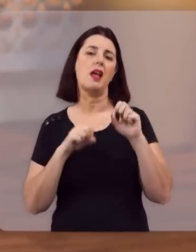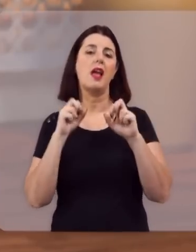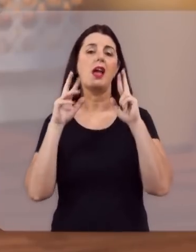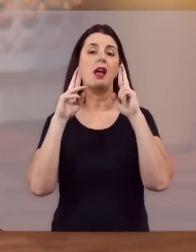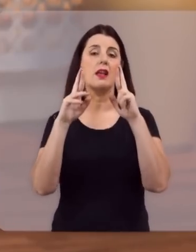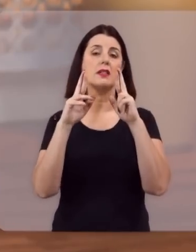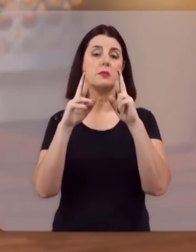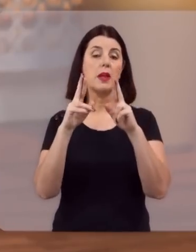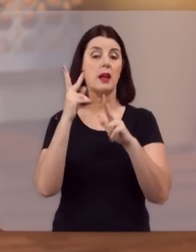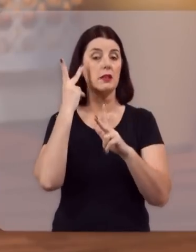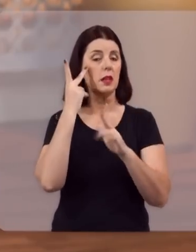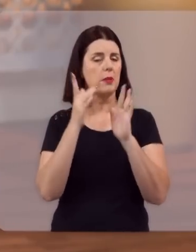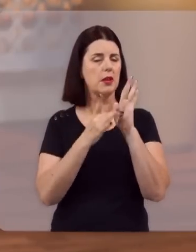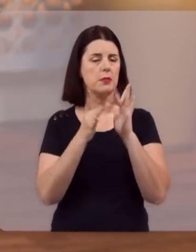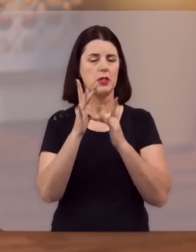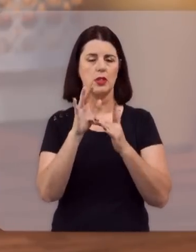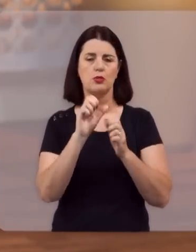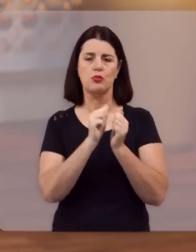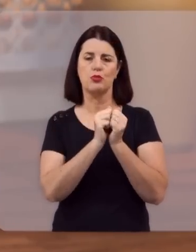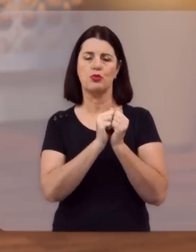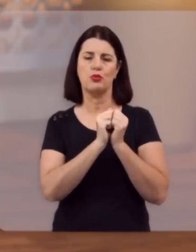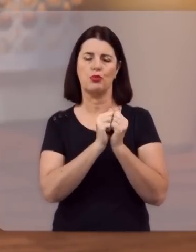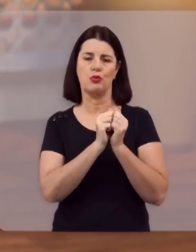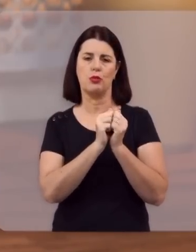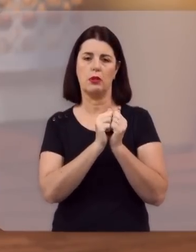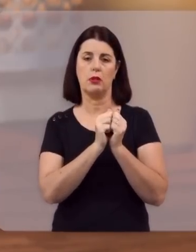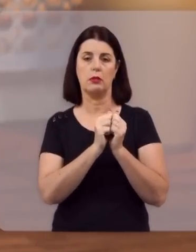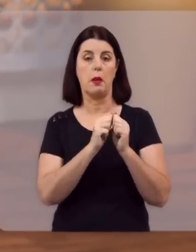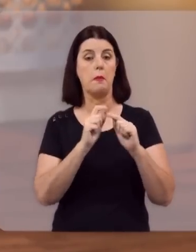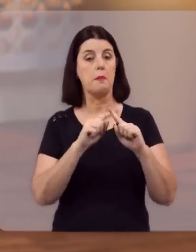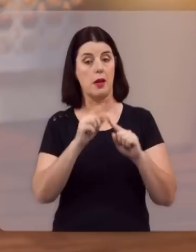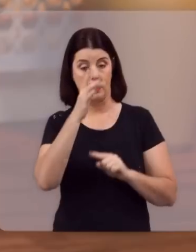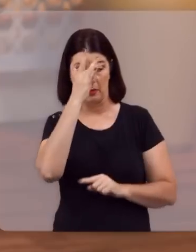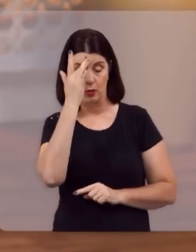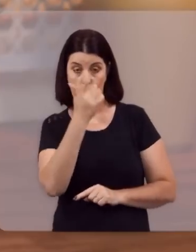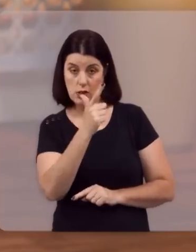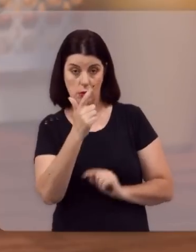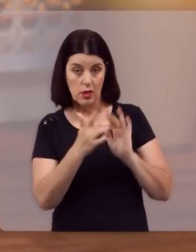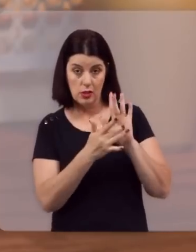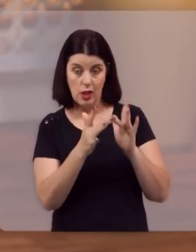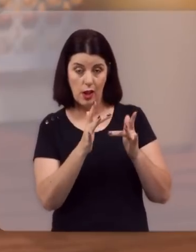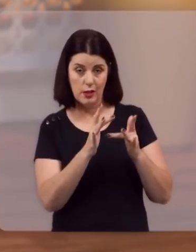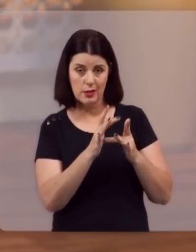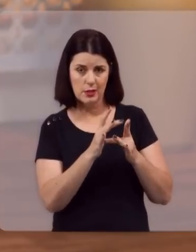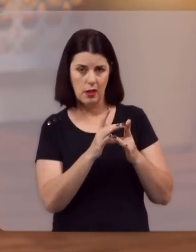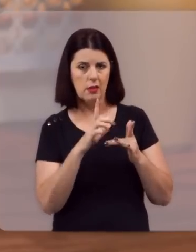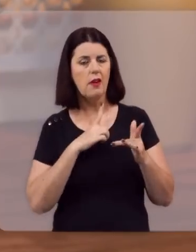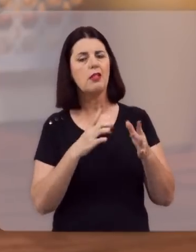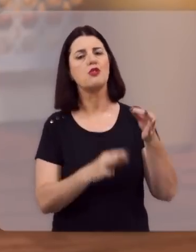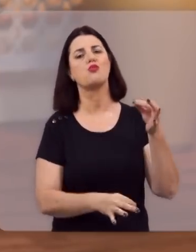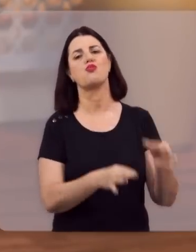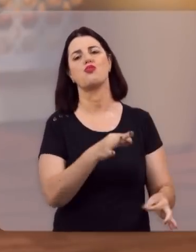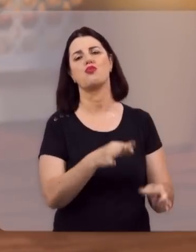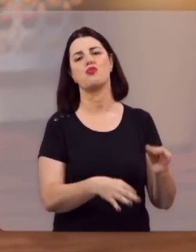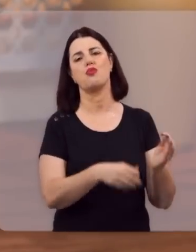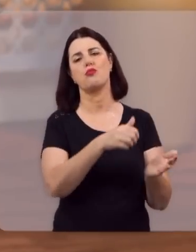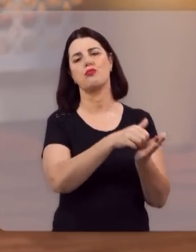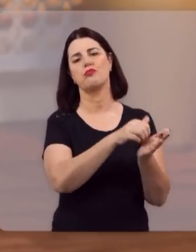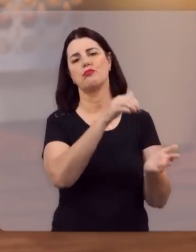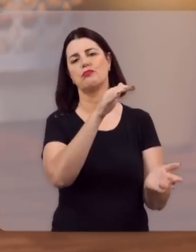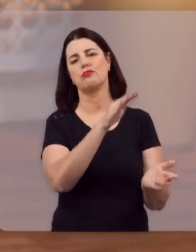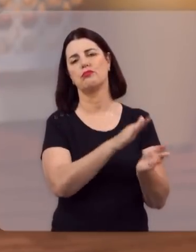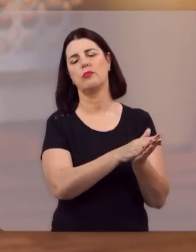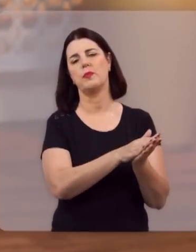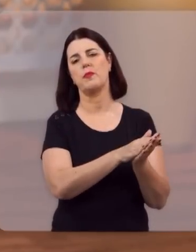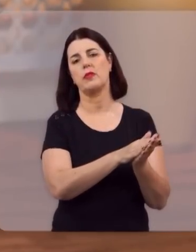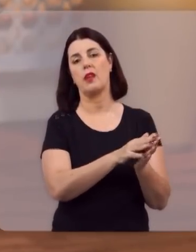A esperança está para quem está em Cristo. Mas há uma advertência para quem não está. Porque haverá juízo. A segunda